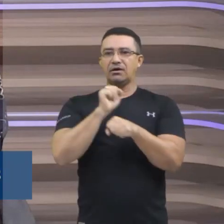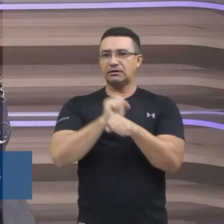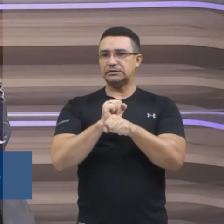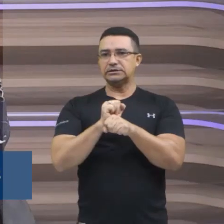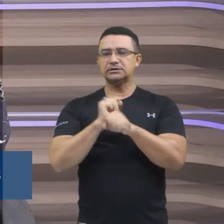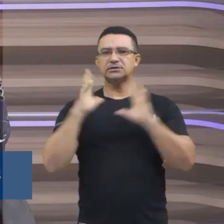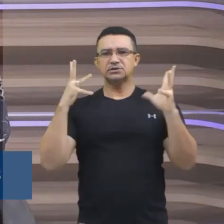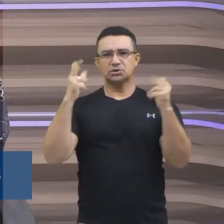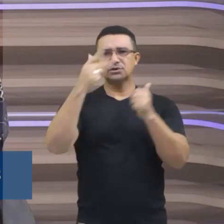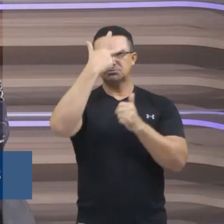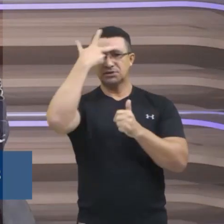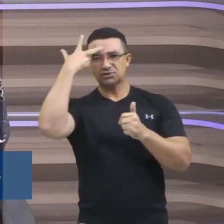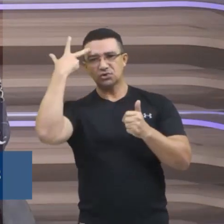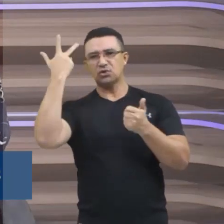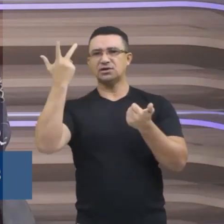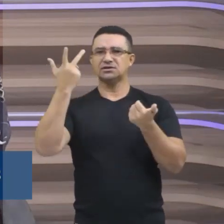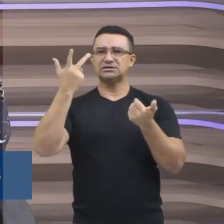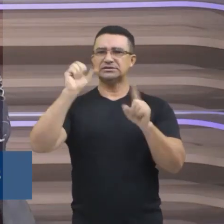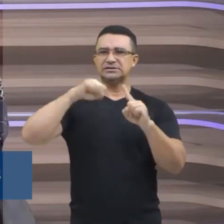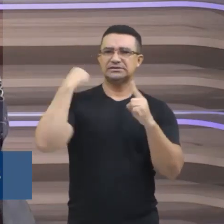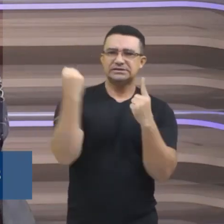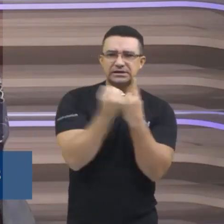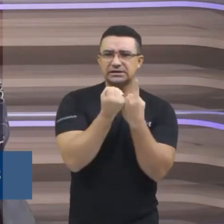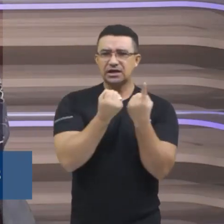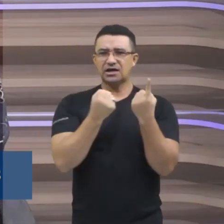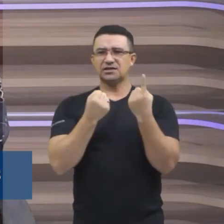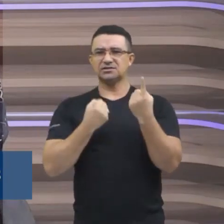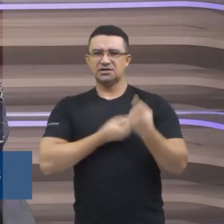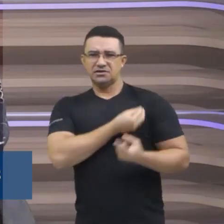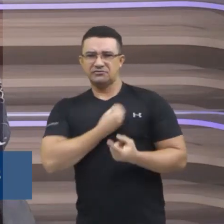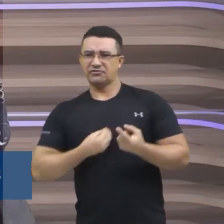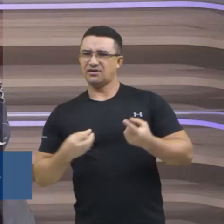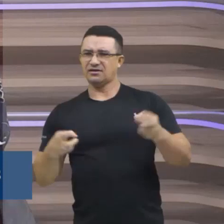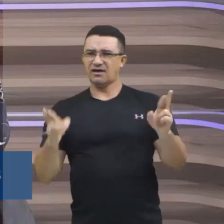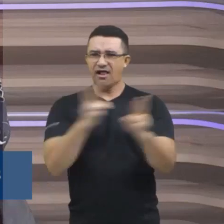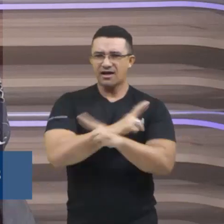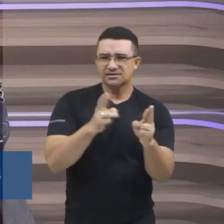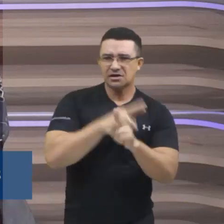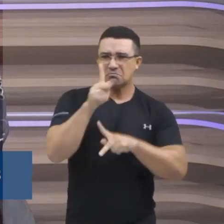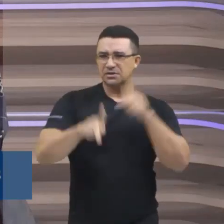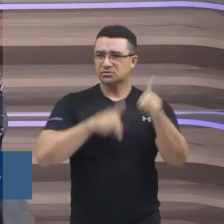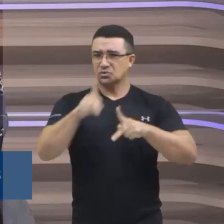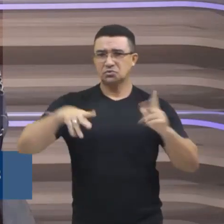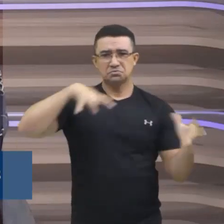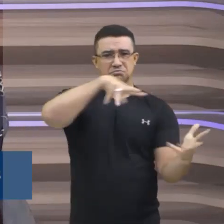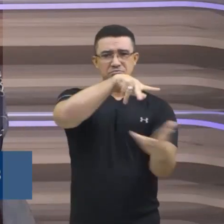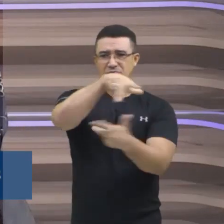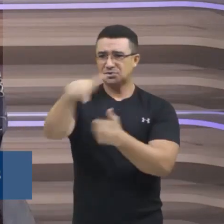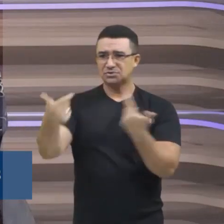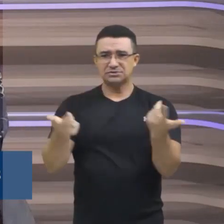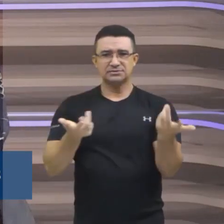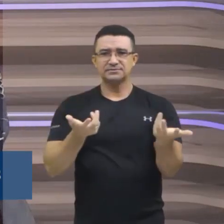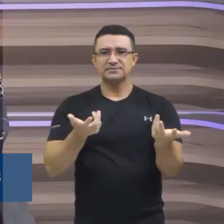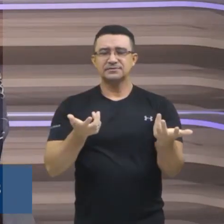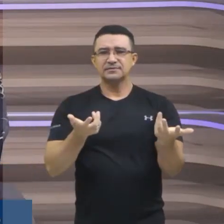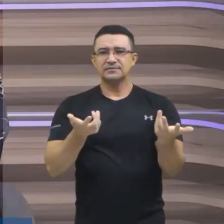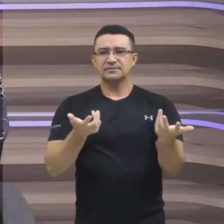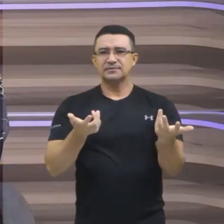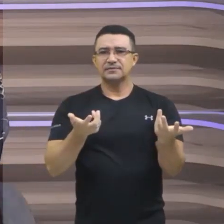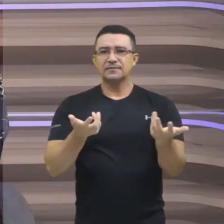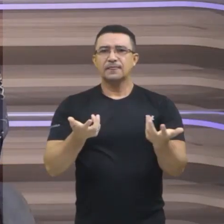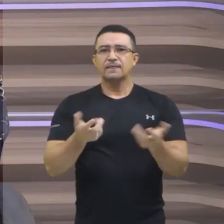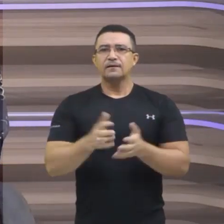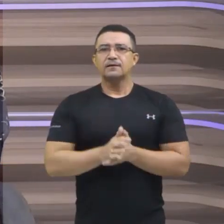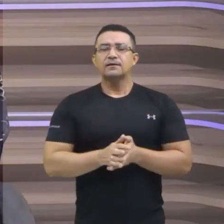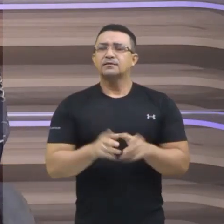as formas de convivência, né, da população e do mundo. Segundo,